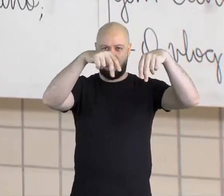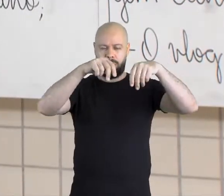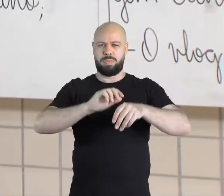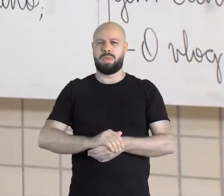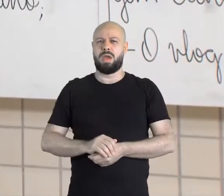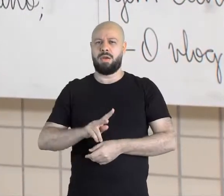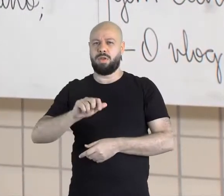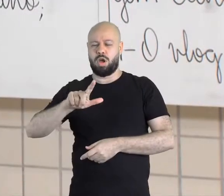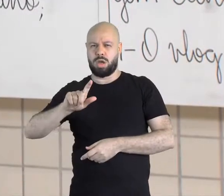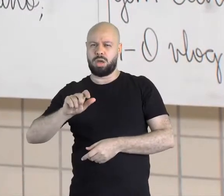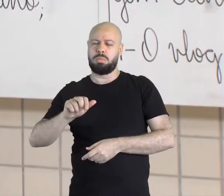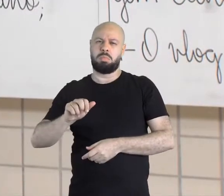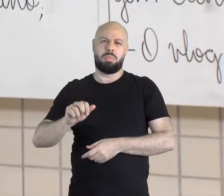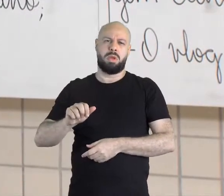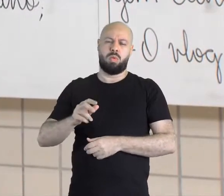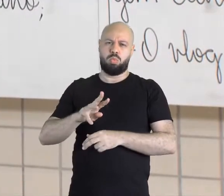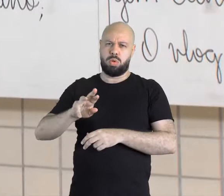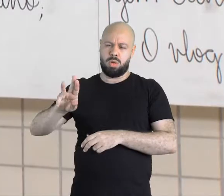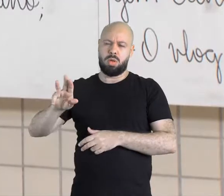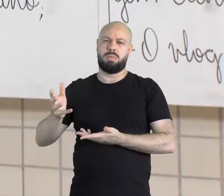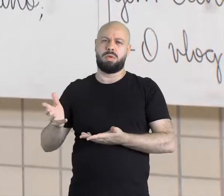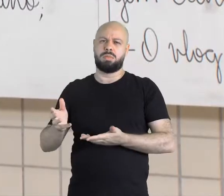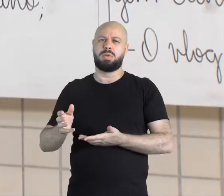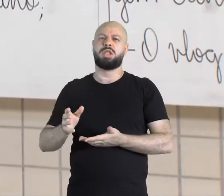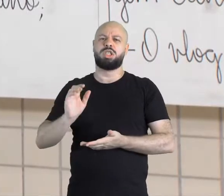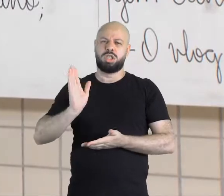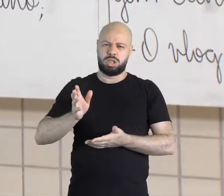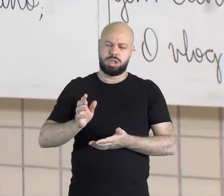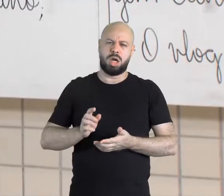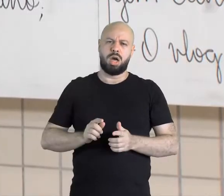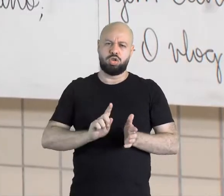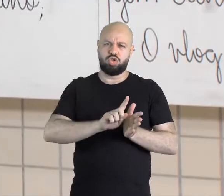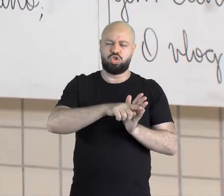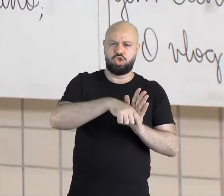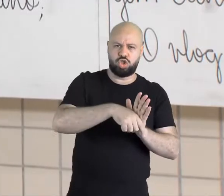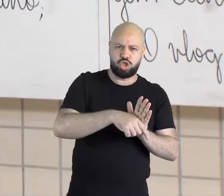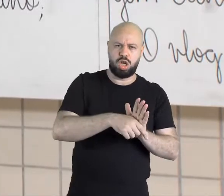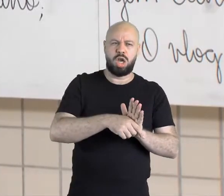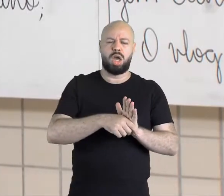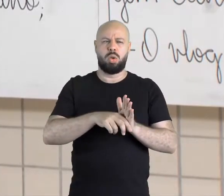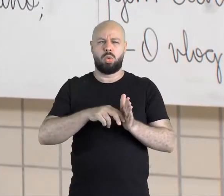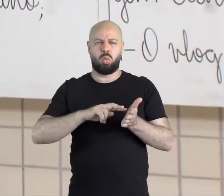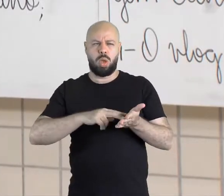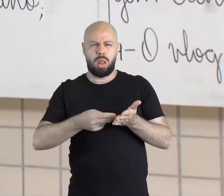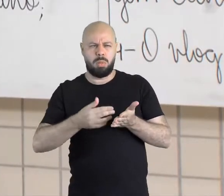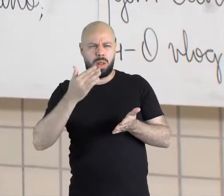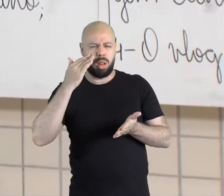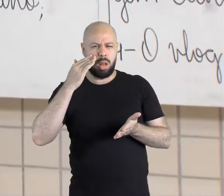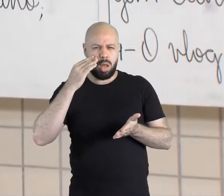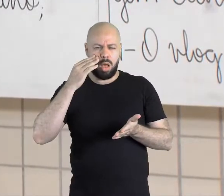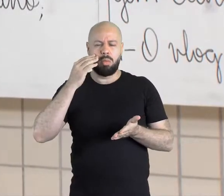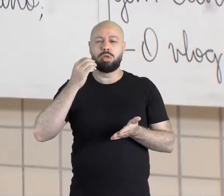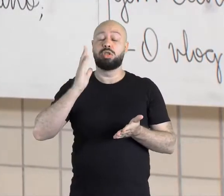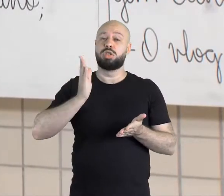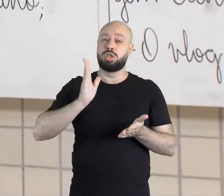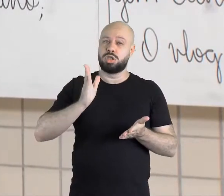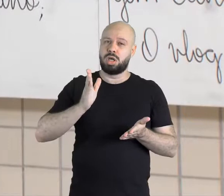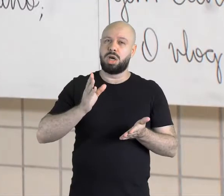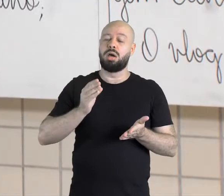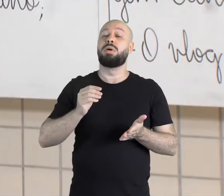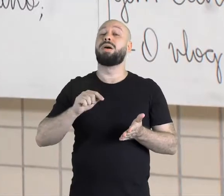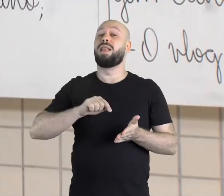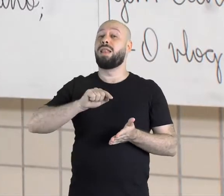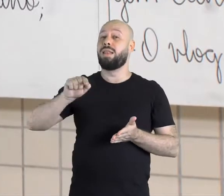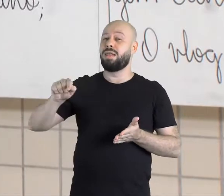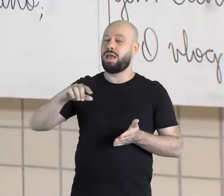a leitura, fizemos a interpretação do gênero, né, sobre os textos que estavam lá na aula de língua